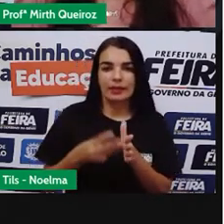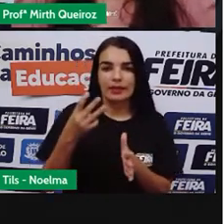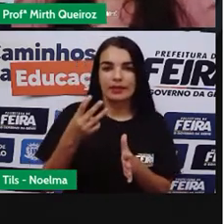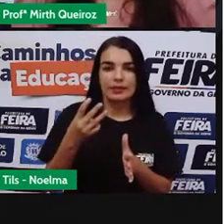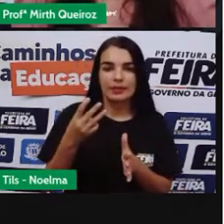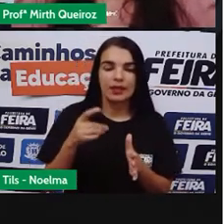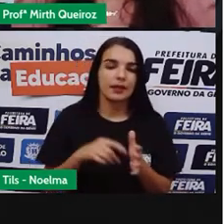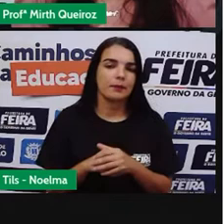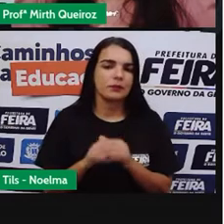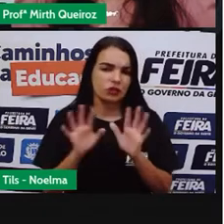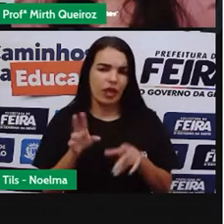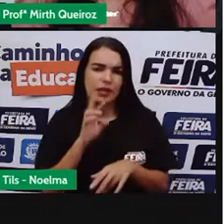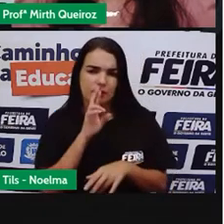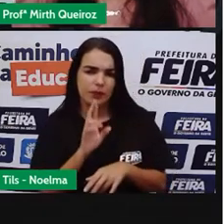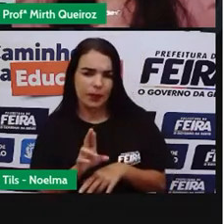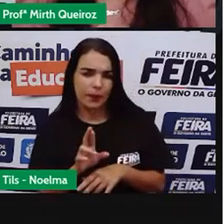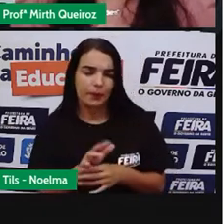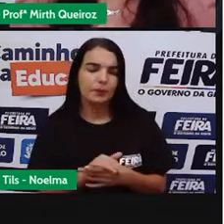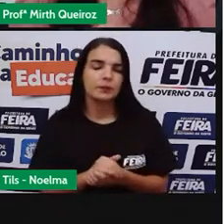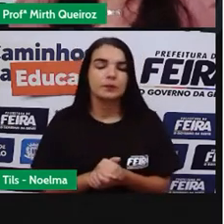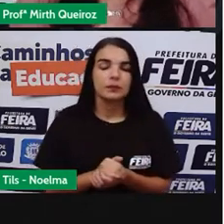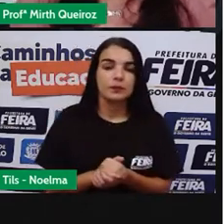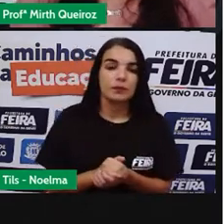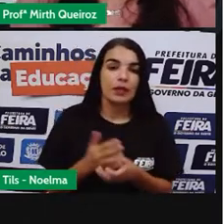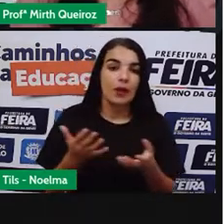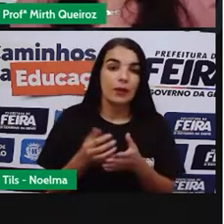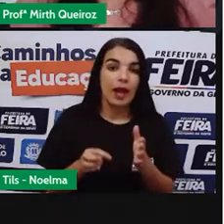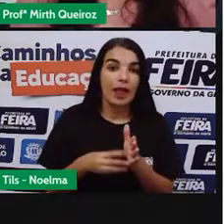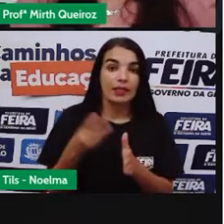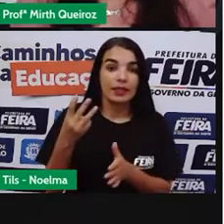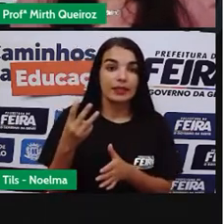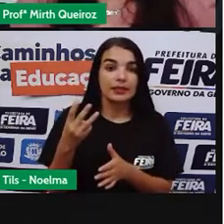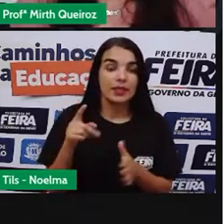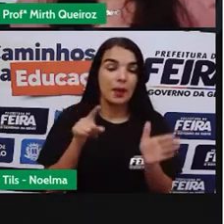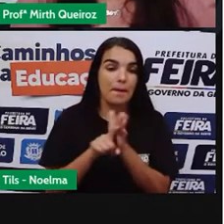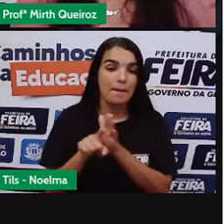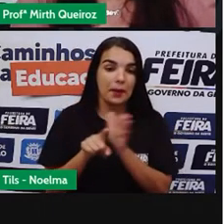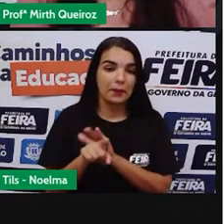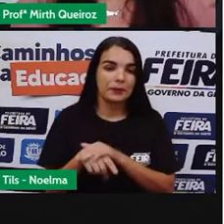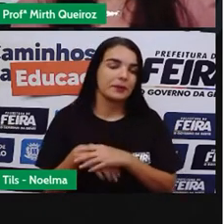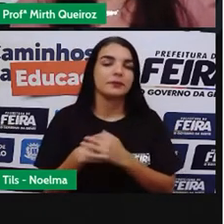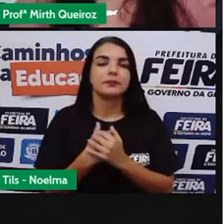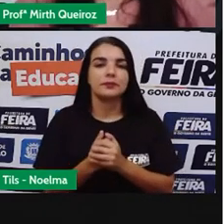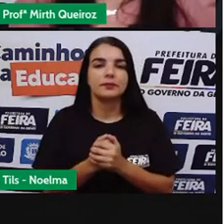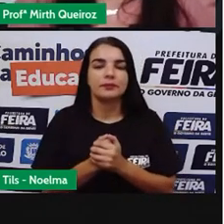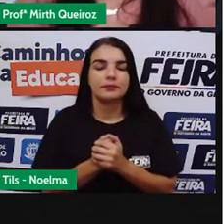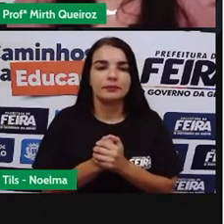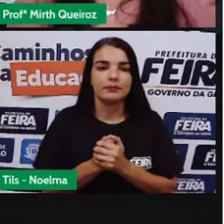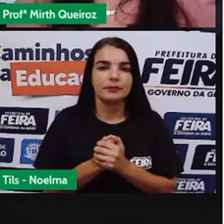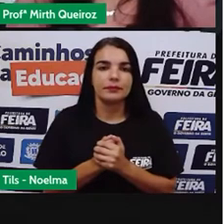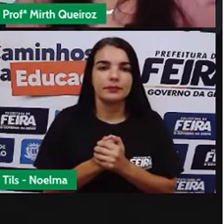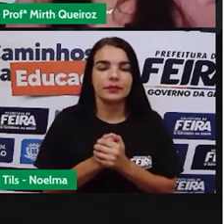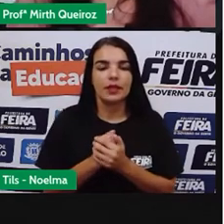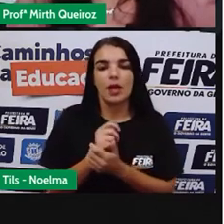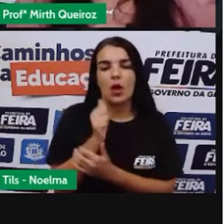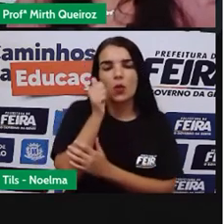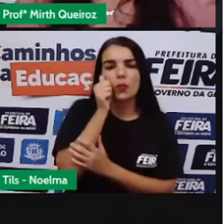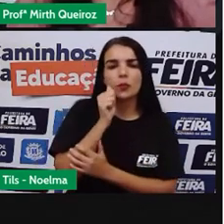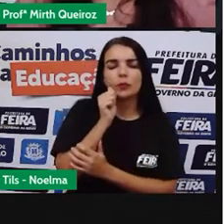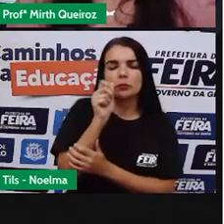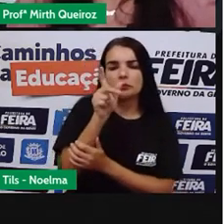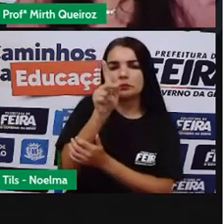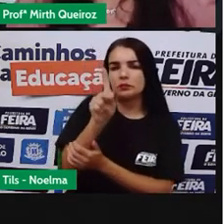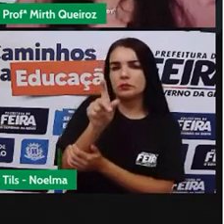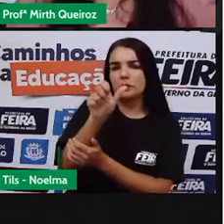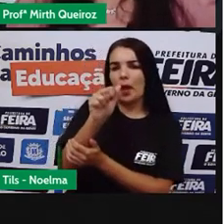E aí, responderam? Vamos para a próxima questão. Questão